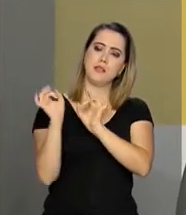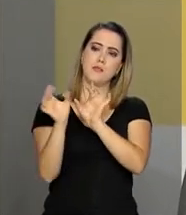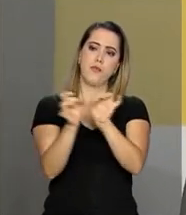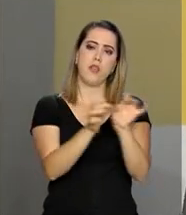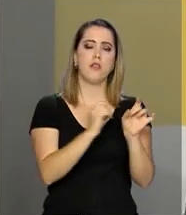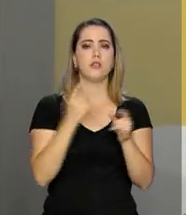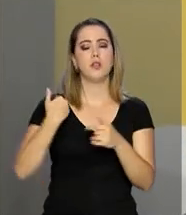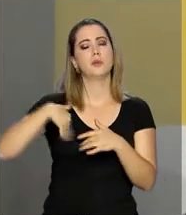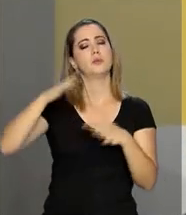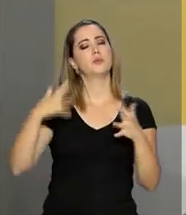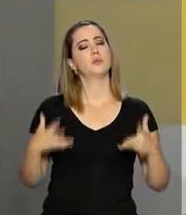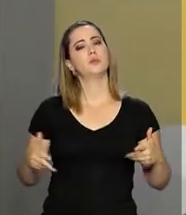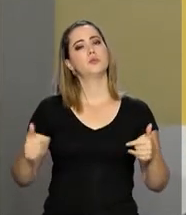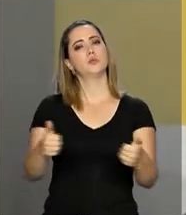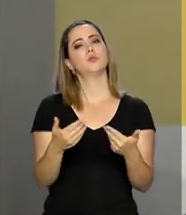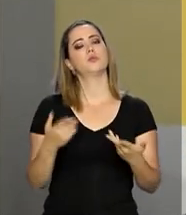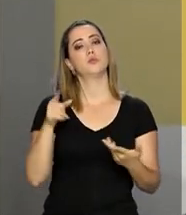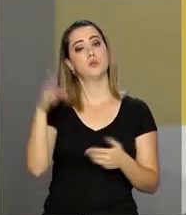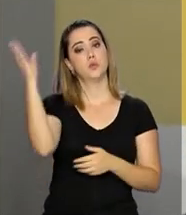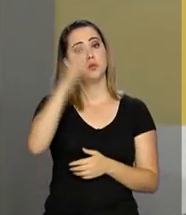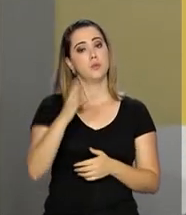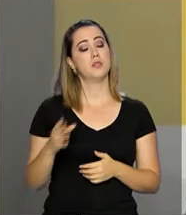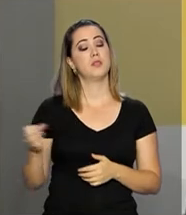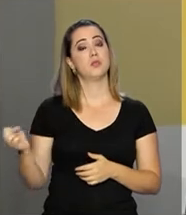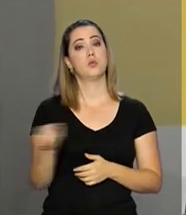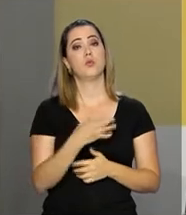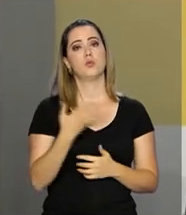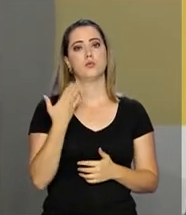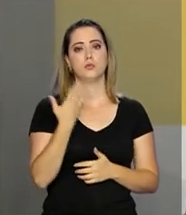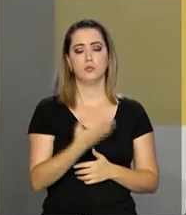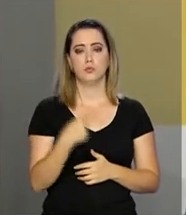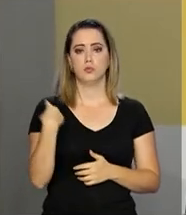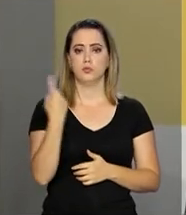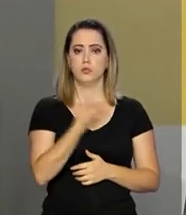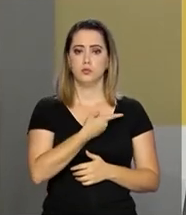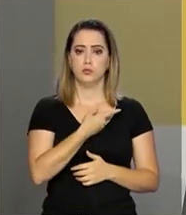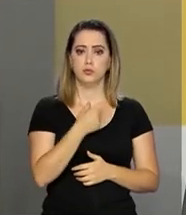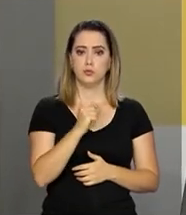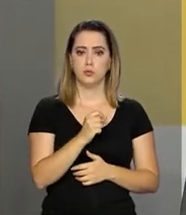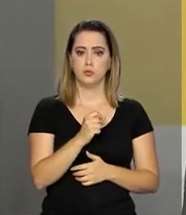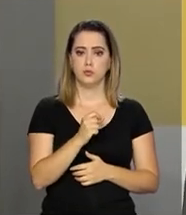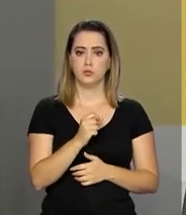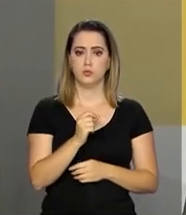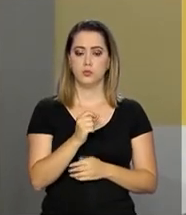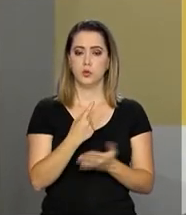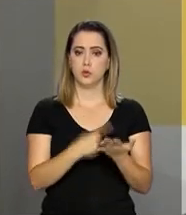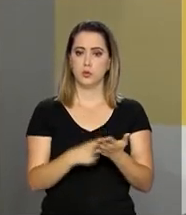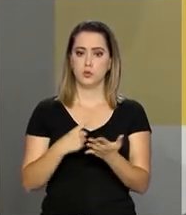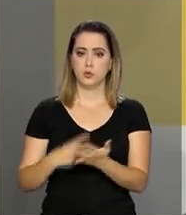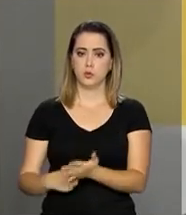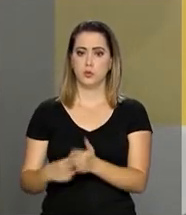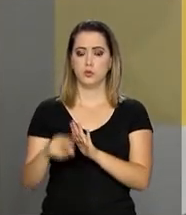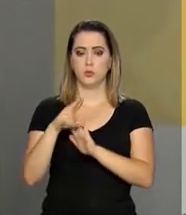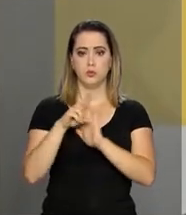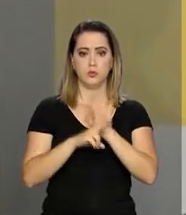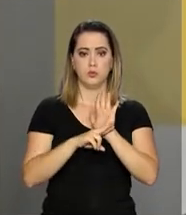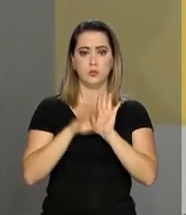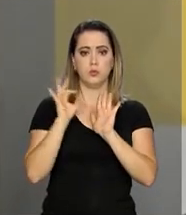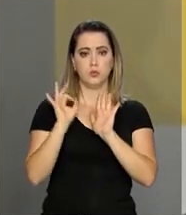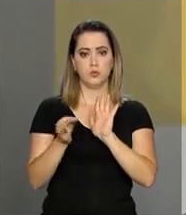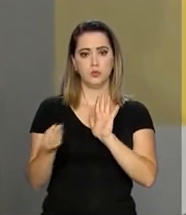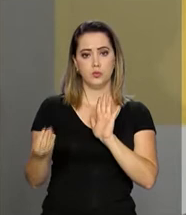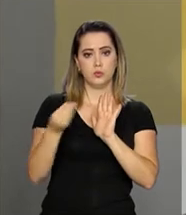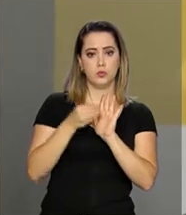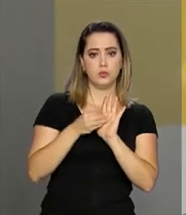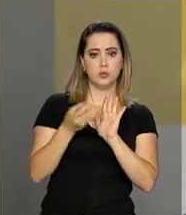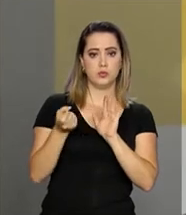mais eficiente brasil mais moderno nossa agenda de reformas já traz de volta